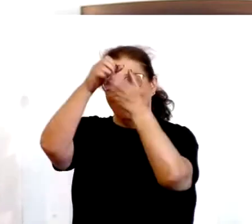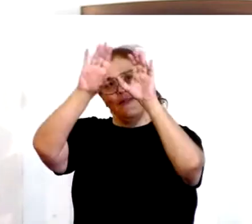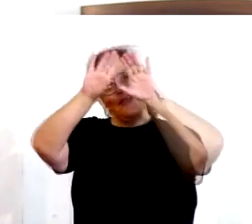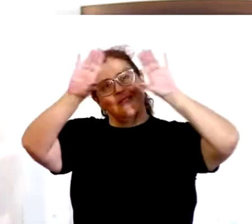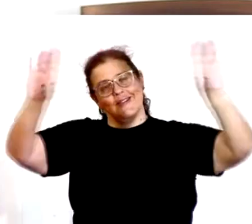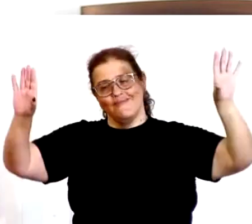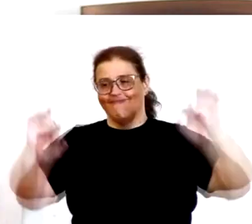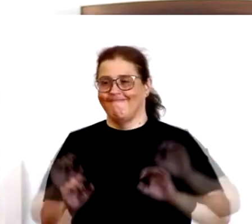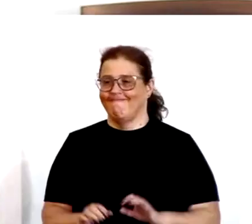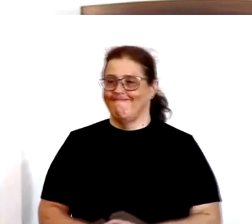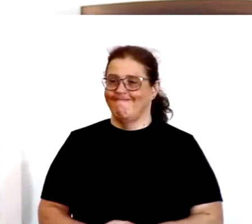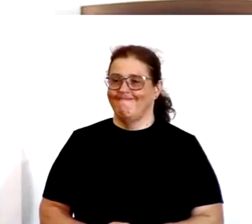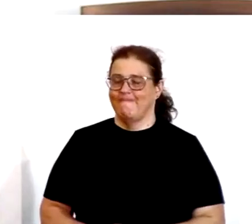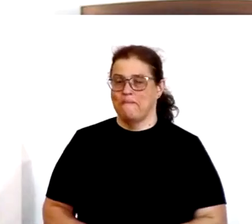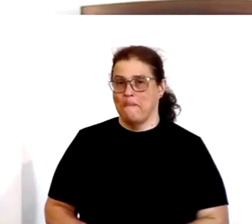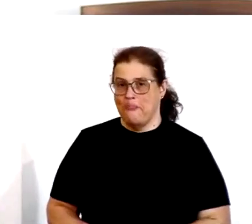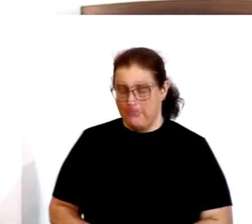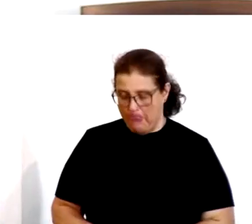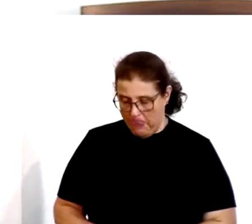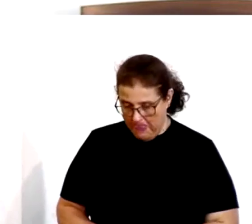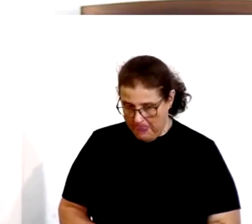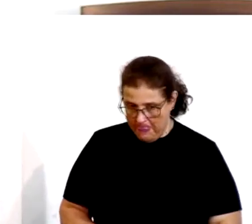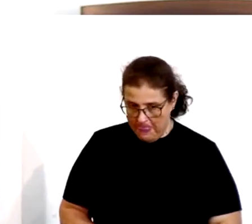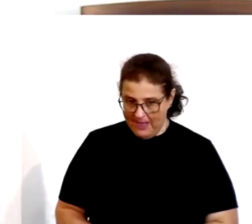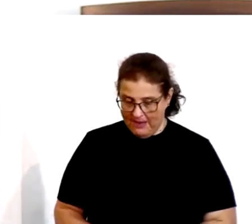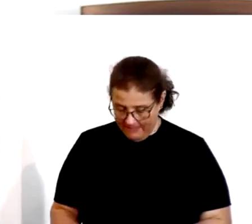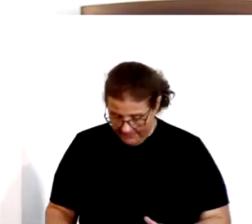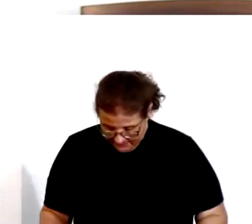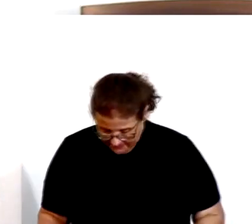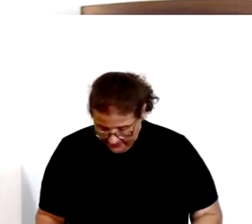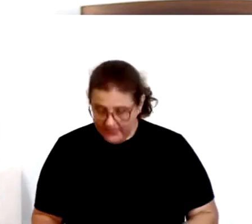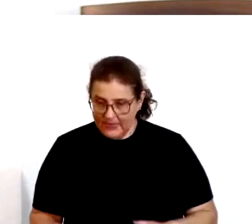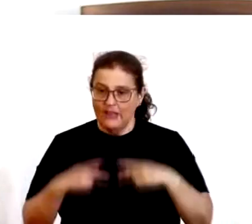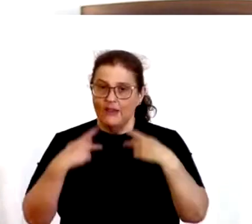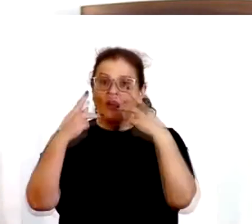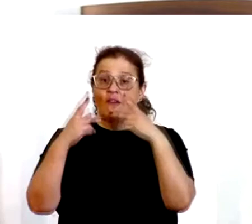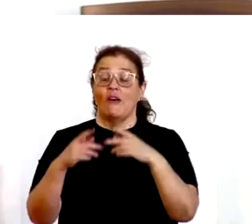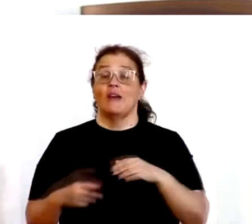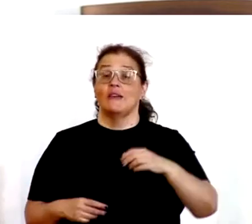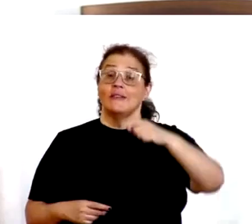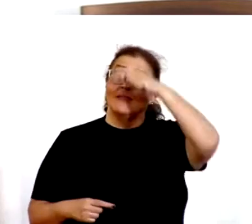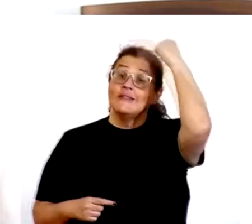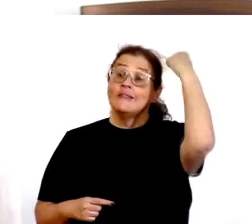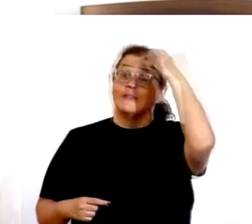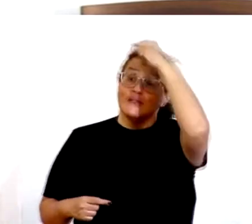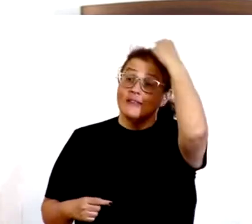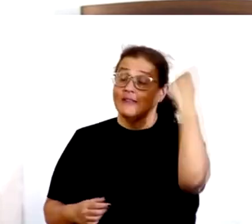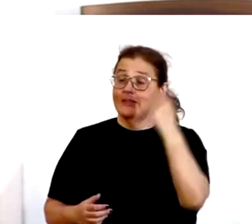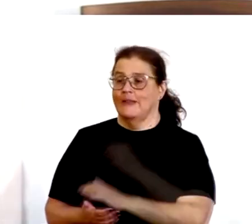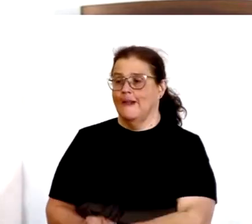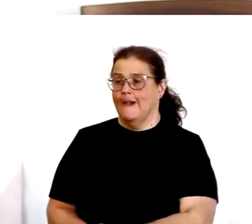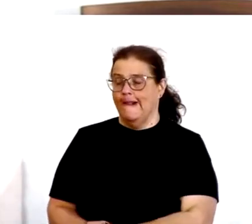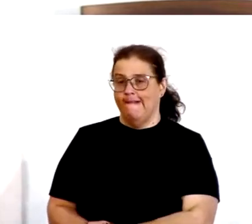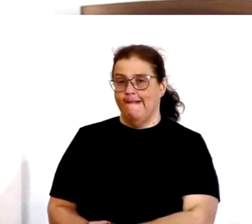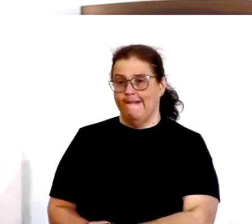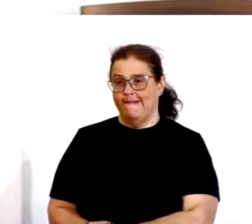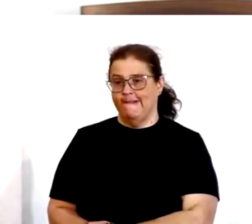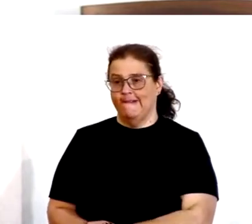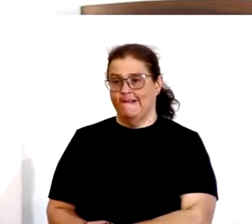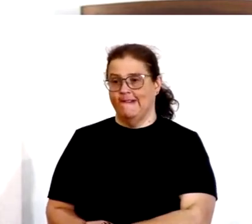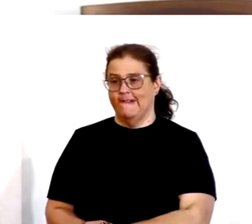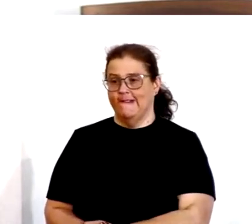Cristo. E aí ele vem falar agora sobre santidade. Entenderam a obra de Deus no coração de